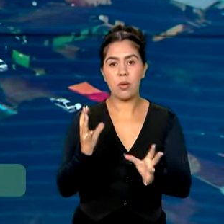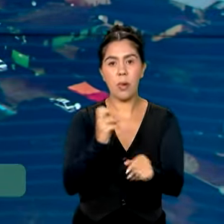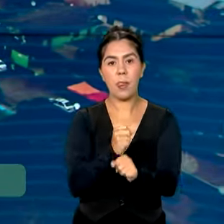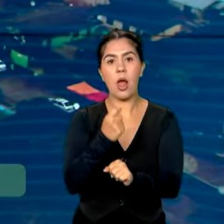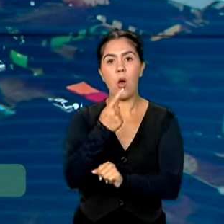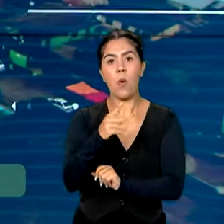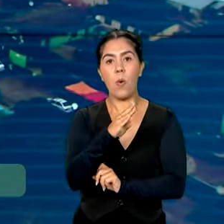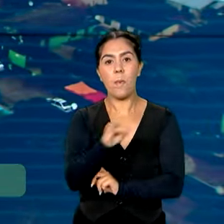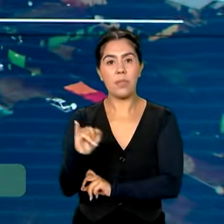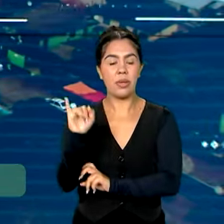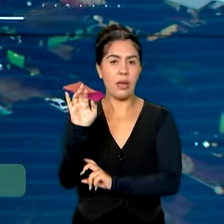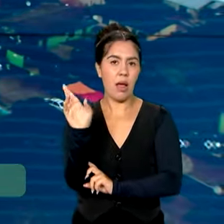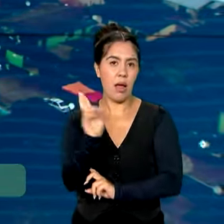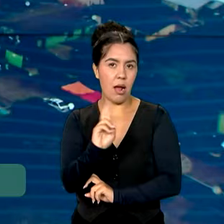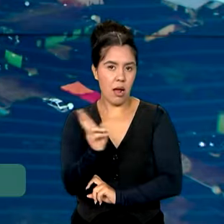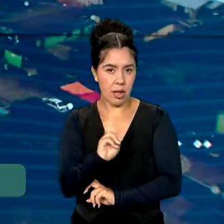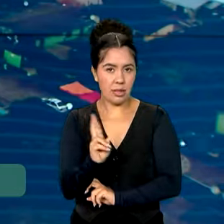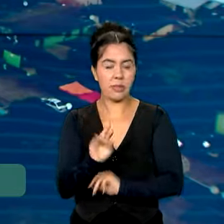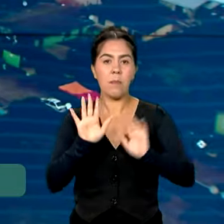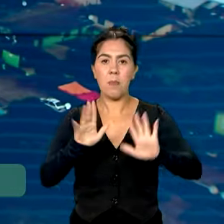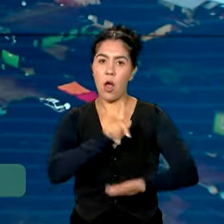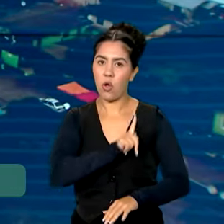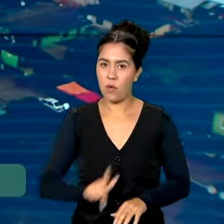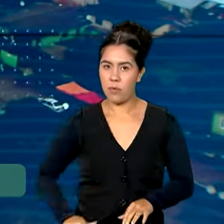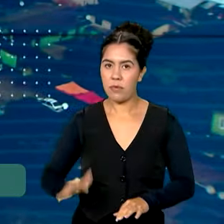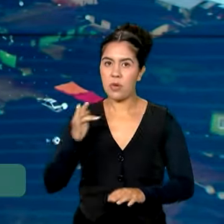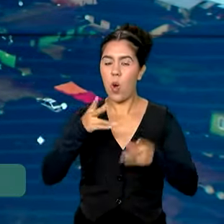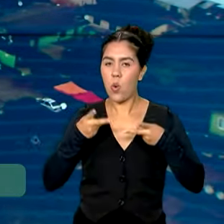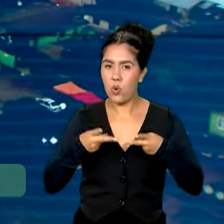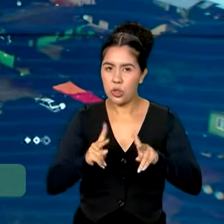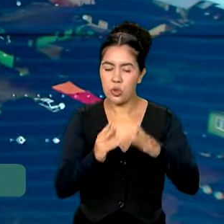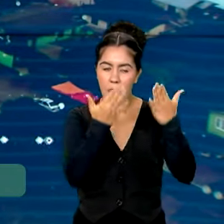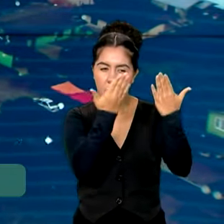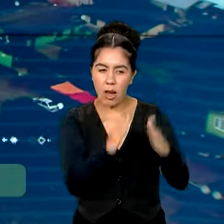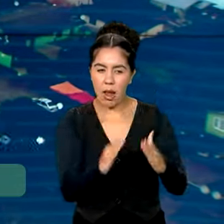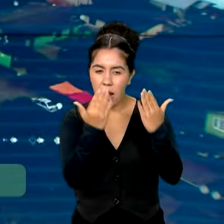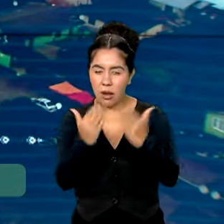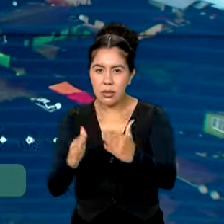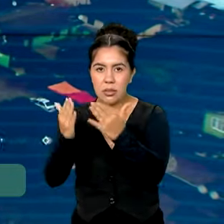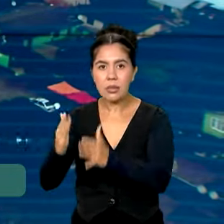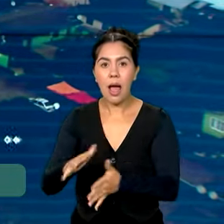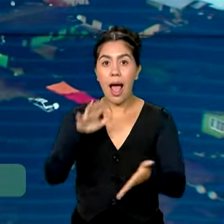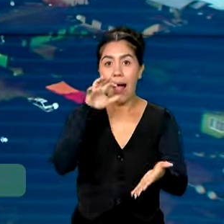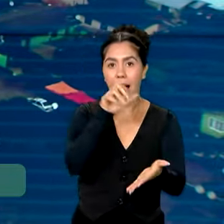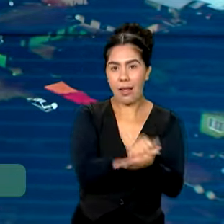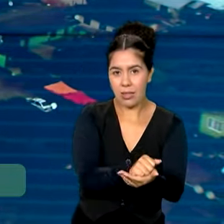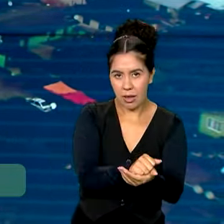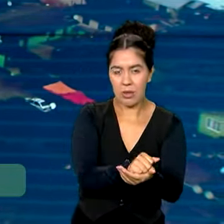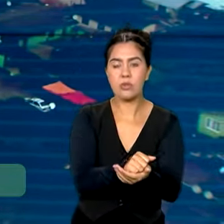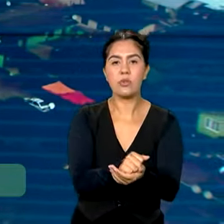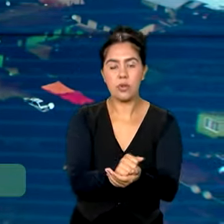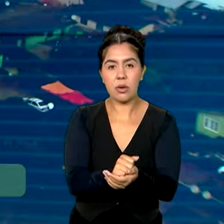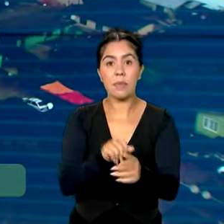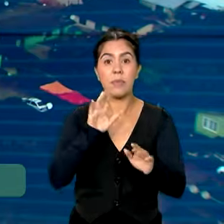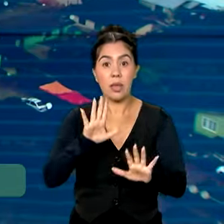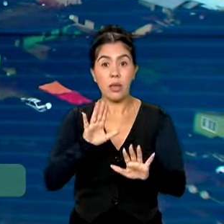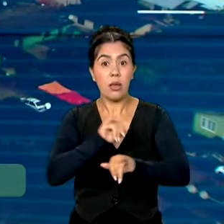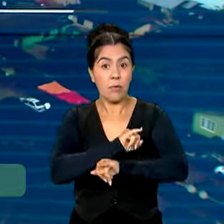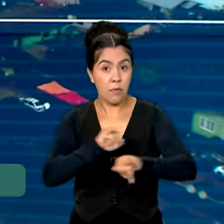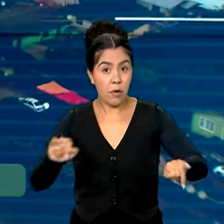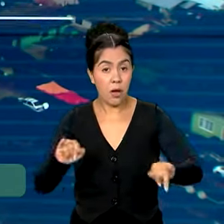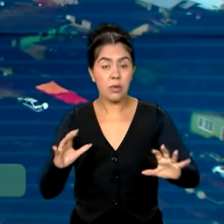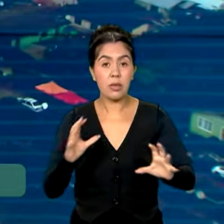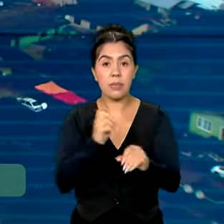R$ 1.600.000. O governo federal segue fazendo análise dos cadastros realizados e informa que cerca de 115